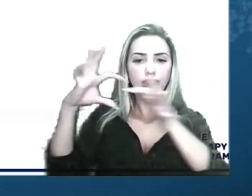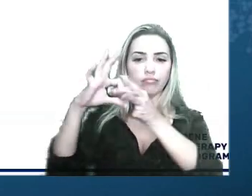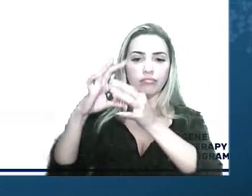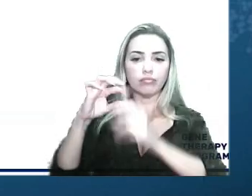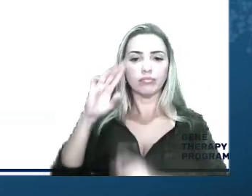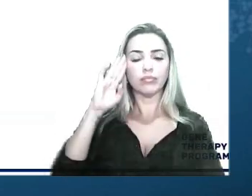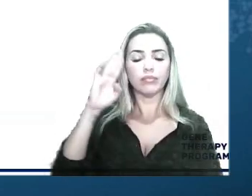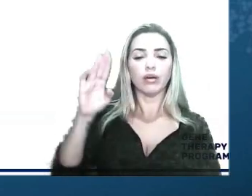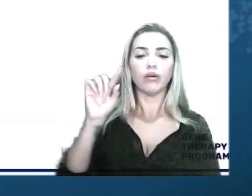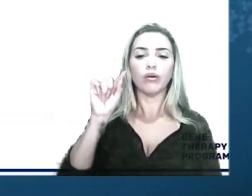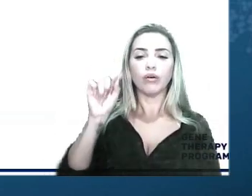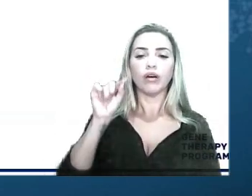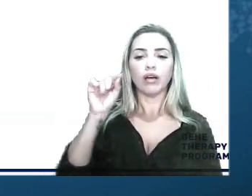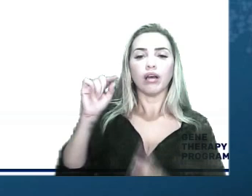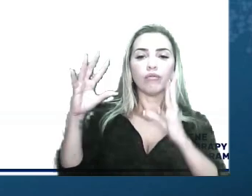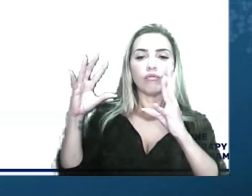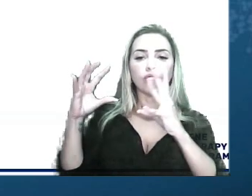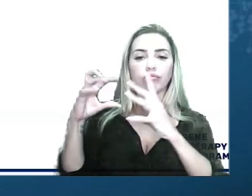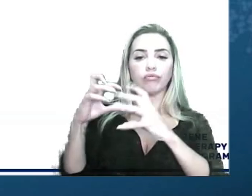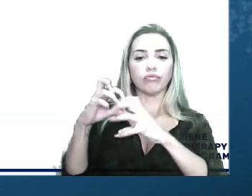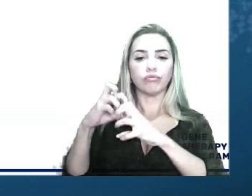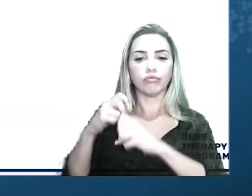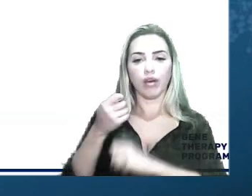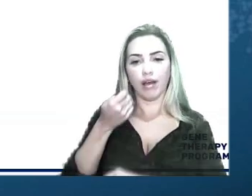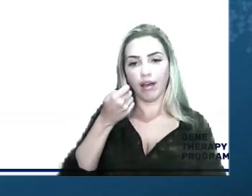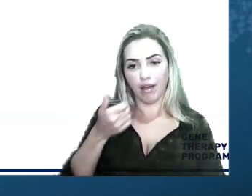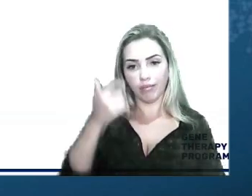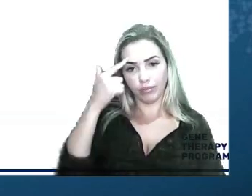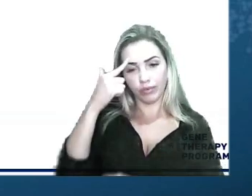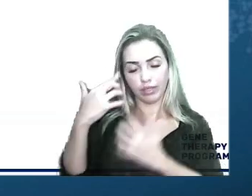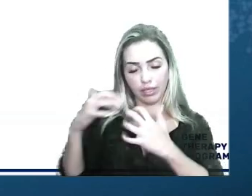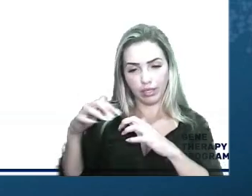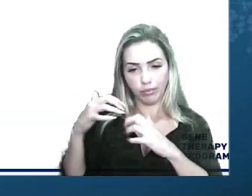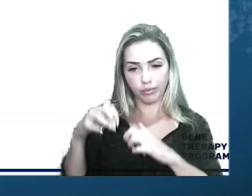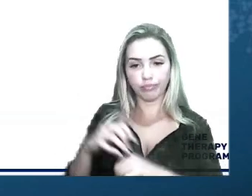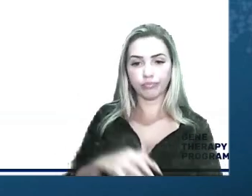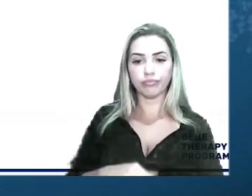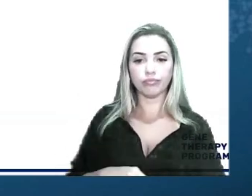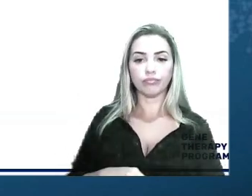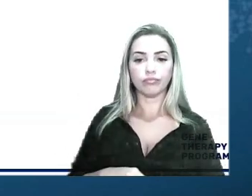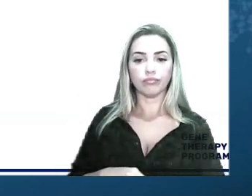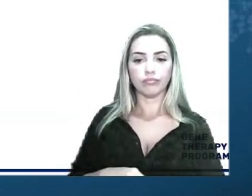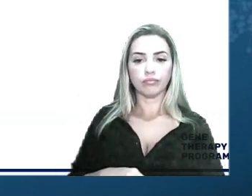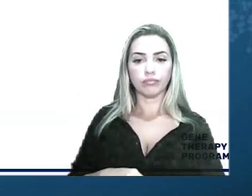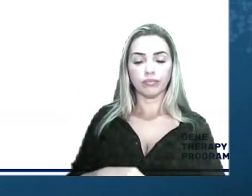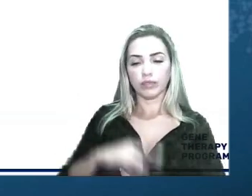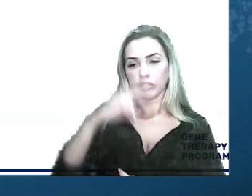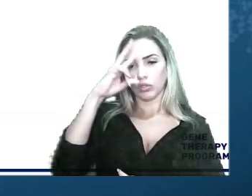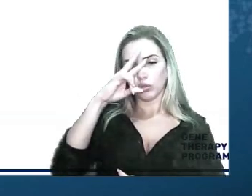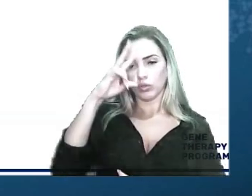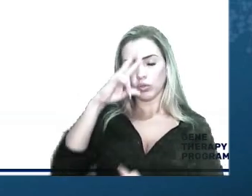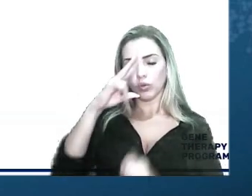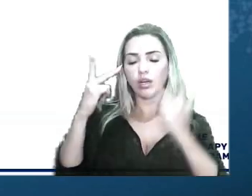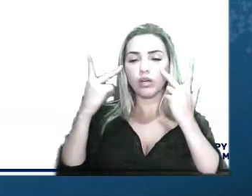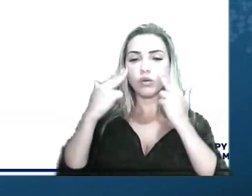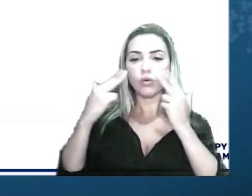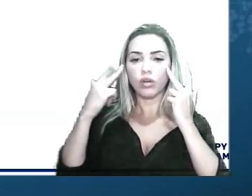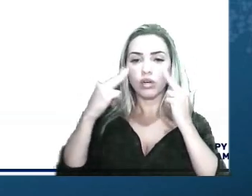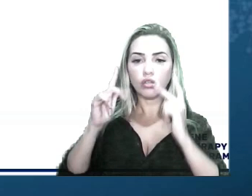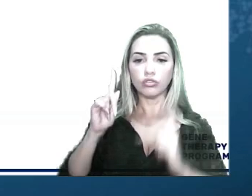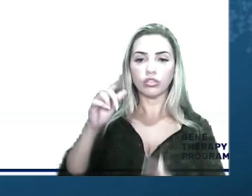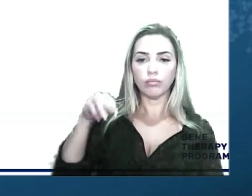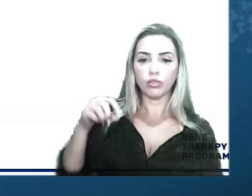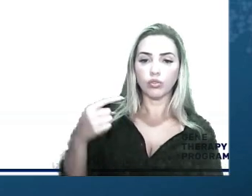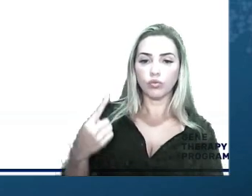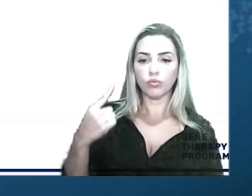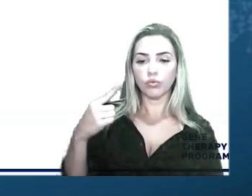com uma degeneração muito rápida do cérebro. História natural da GM1 infantil